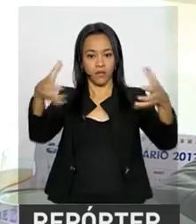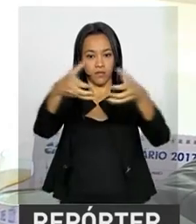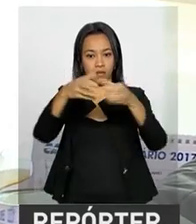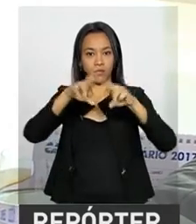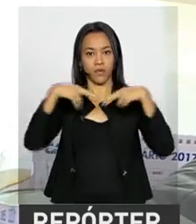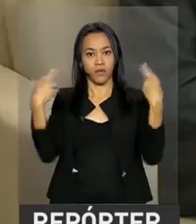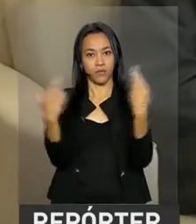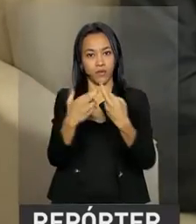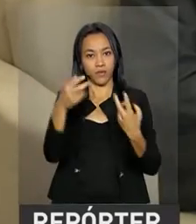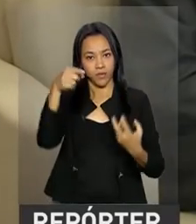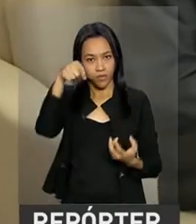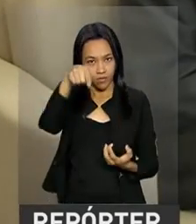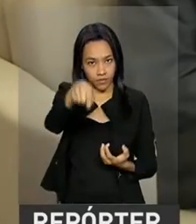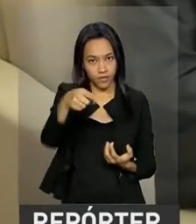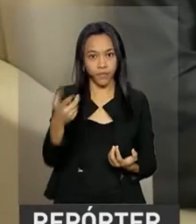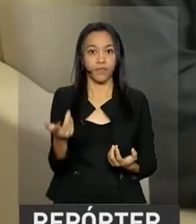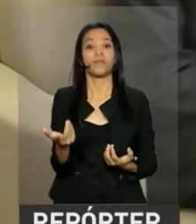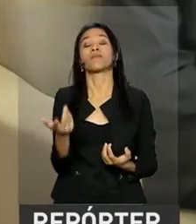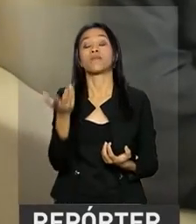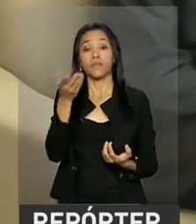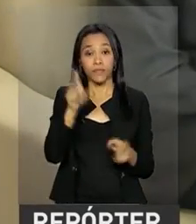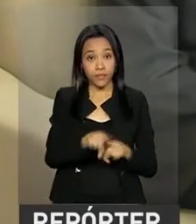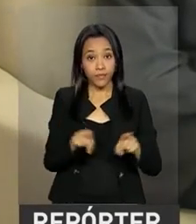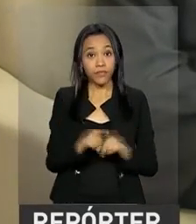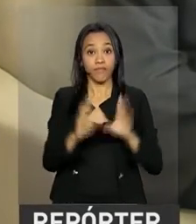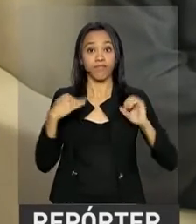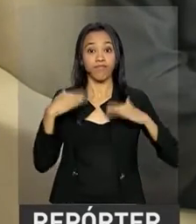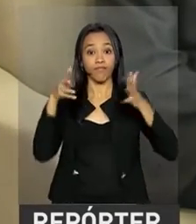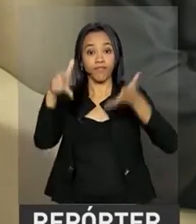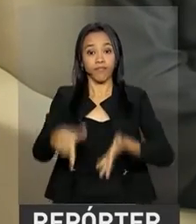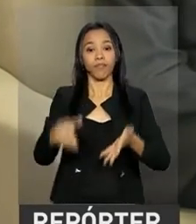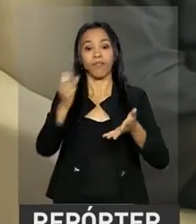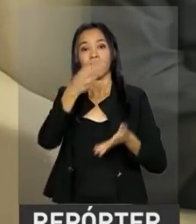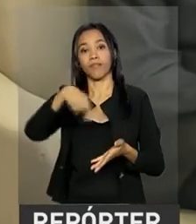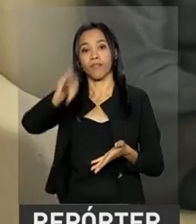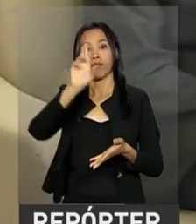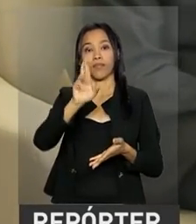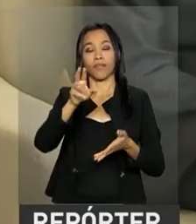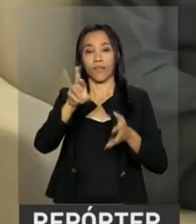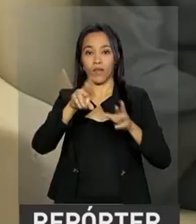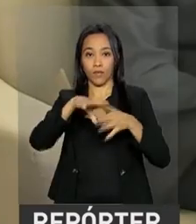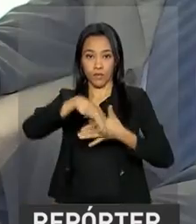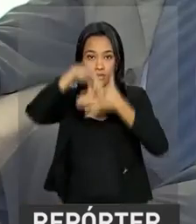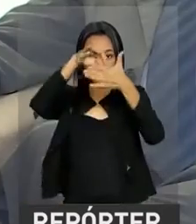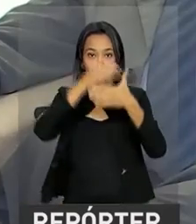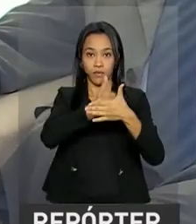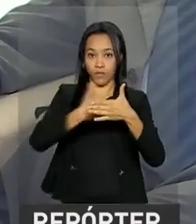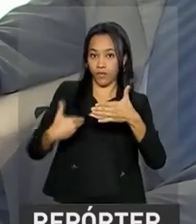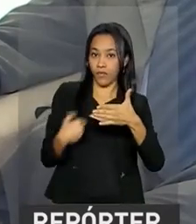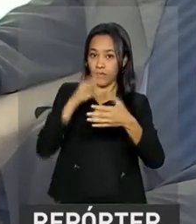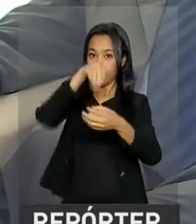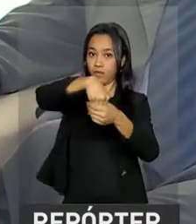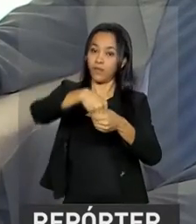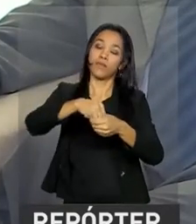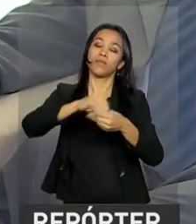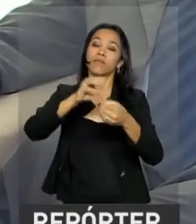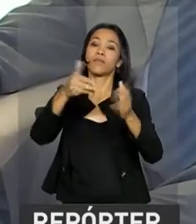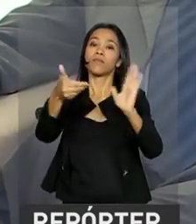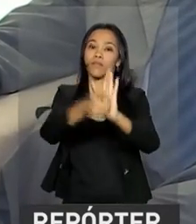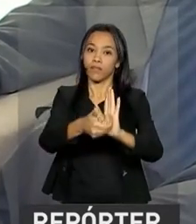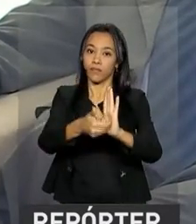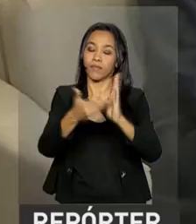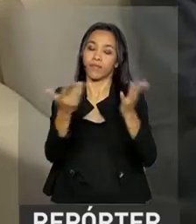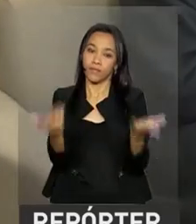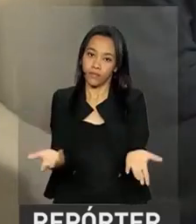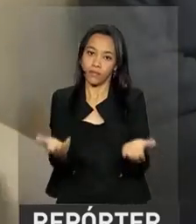do Senado, Eunício Oliveira. Também participou da reunião o líder do governo na Câmara, Agnaldo Ribeiro. Bom,